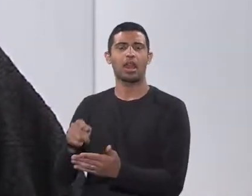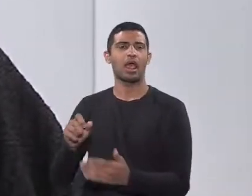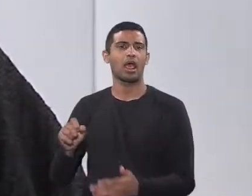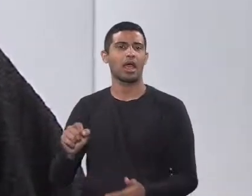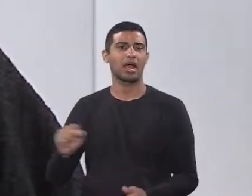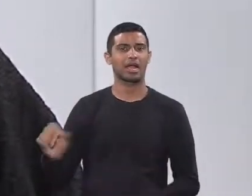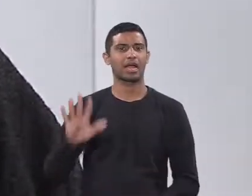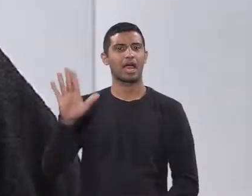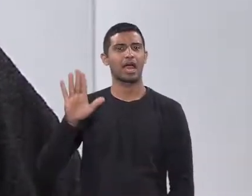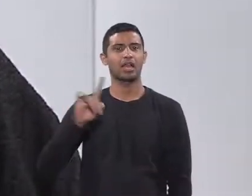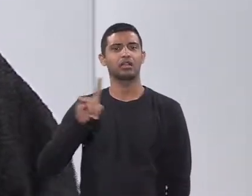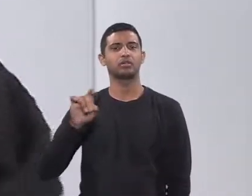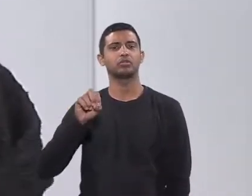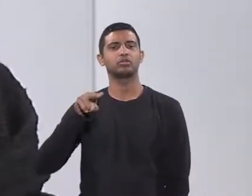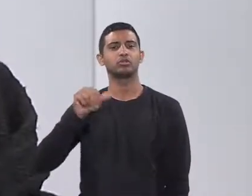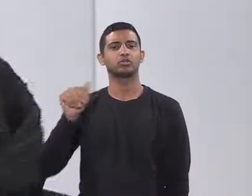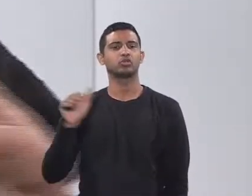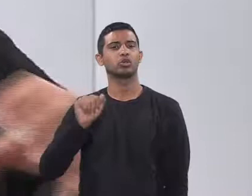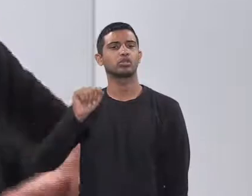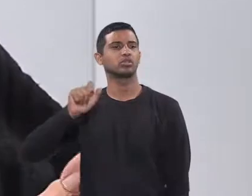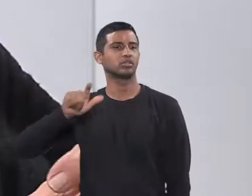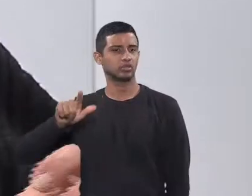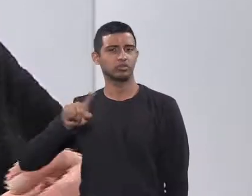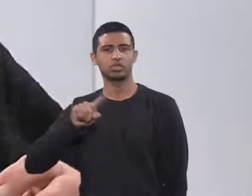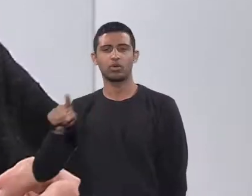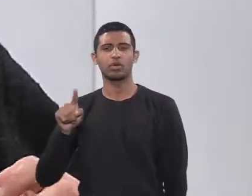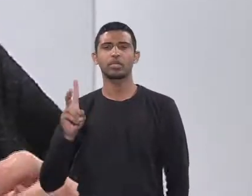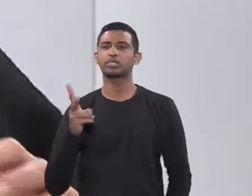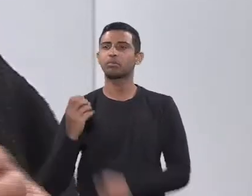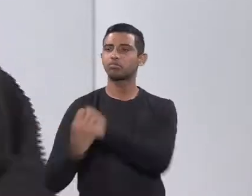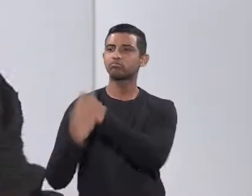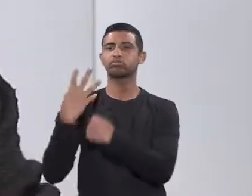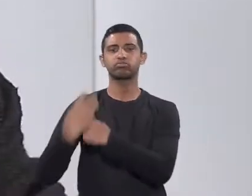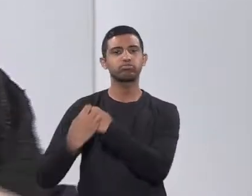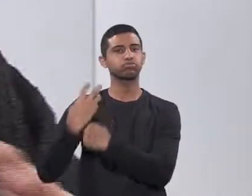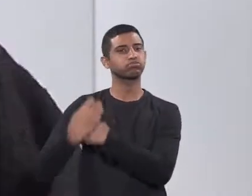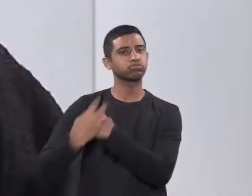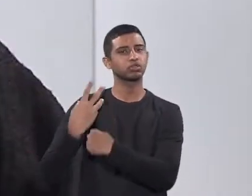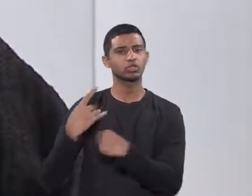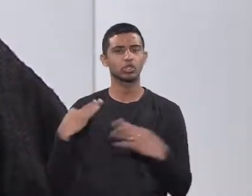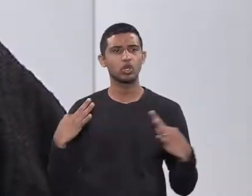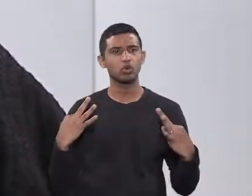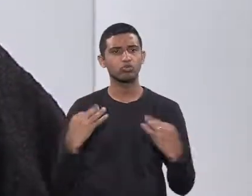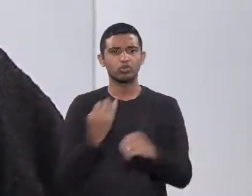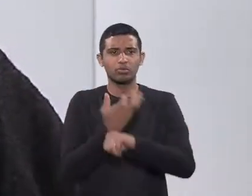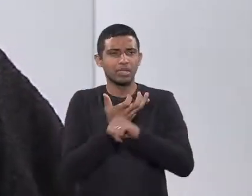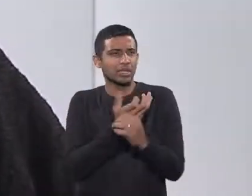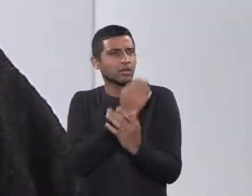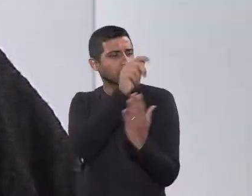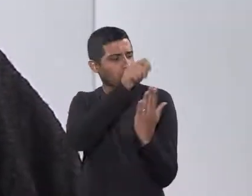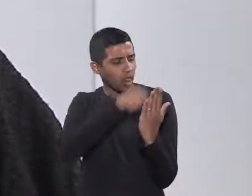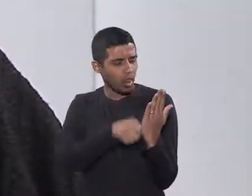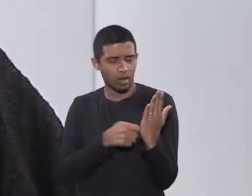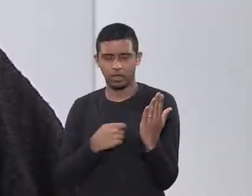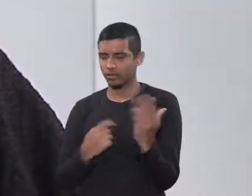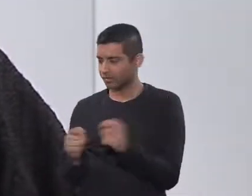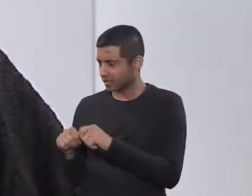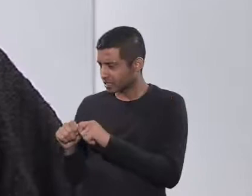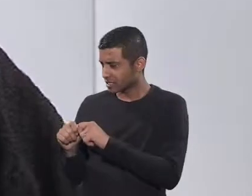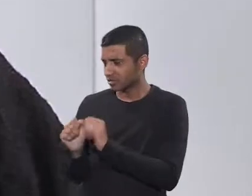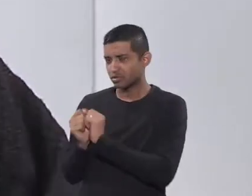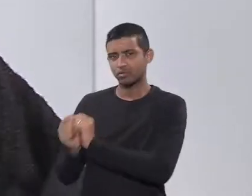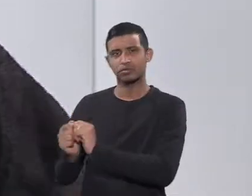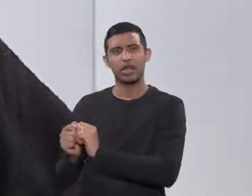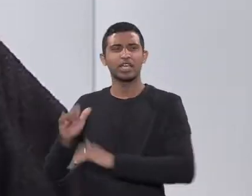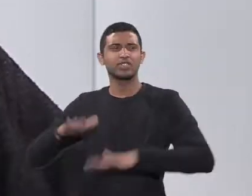Sul, então elas me passavam o esquema do tratamento, eu fiz todos os materiais necessários e chegava do trabalho e